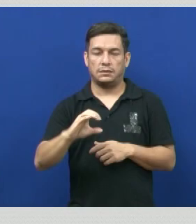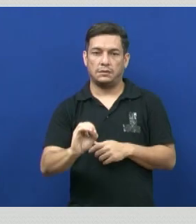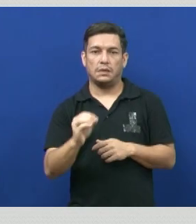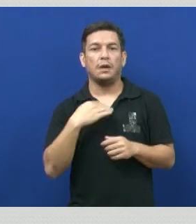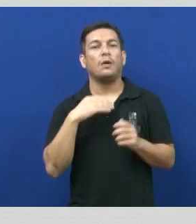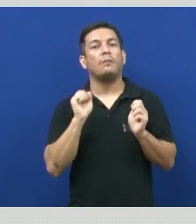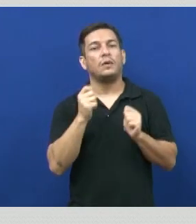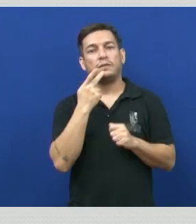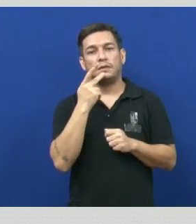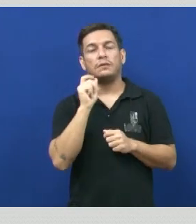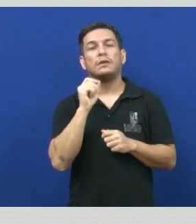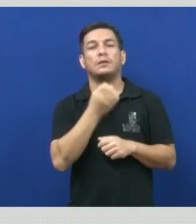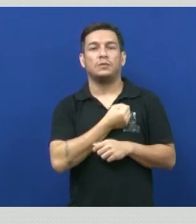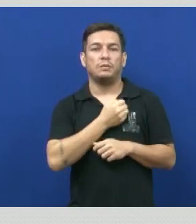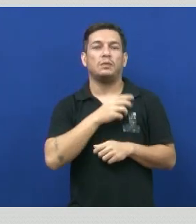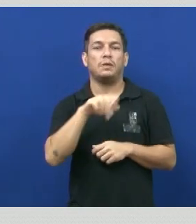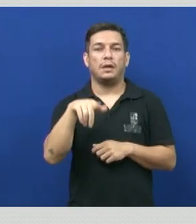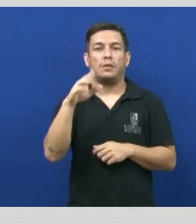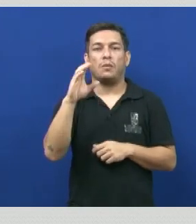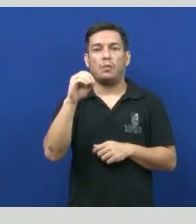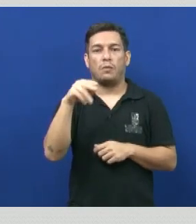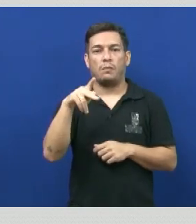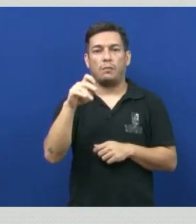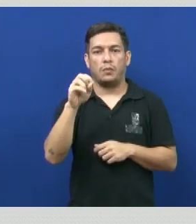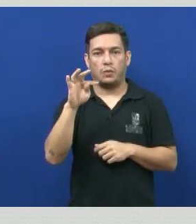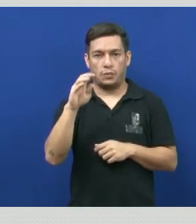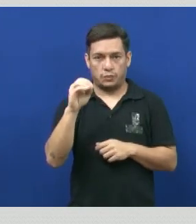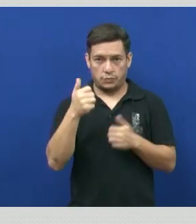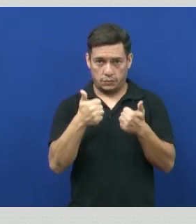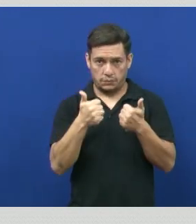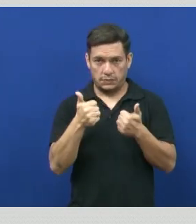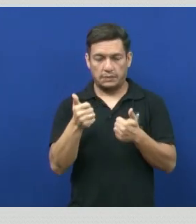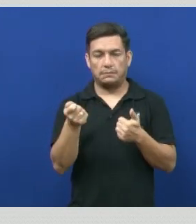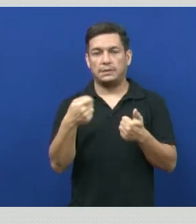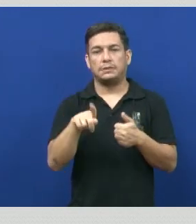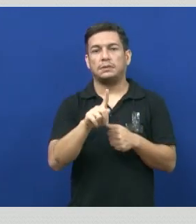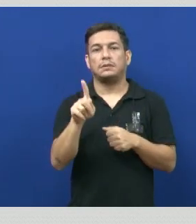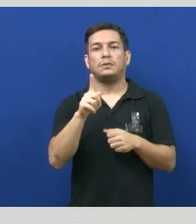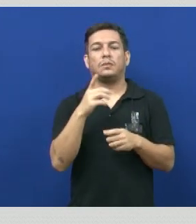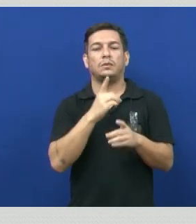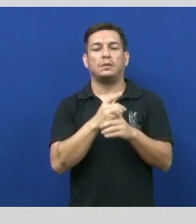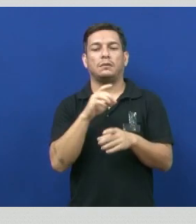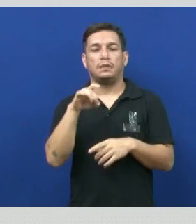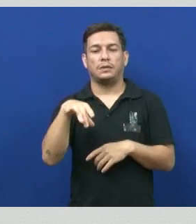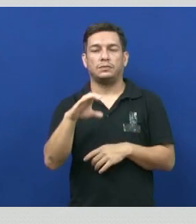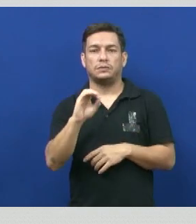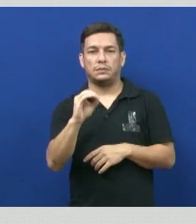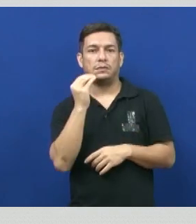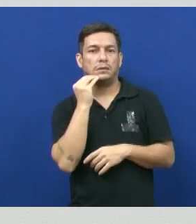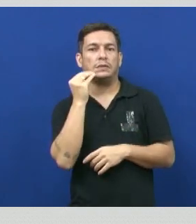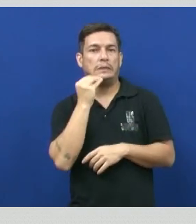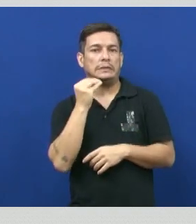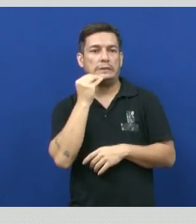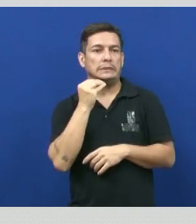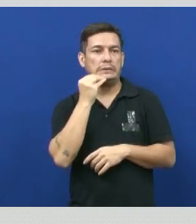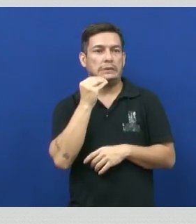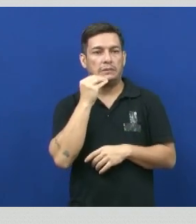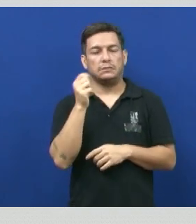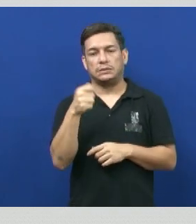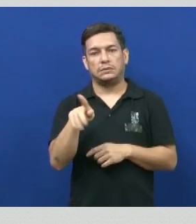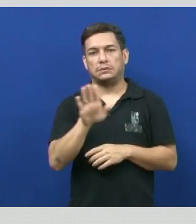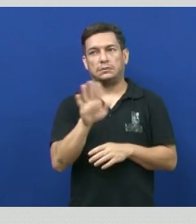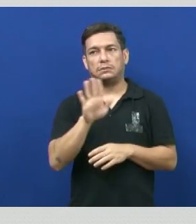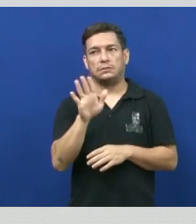posso concluir que esse número é composto. Tá bom, pessoal? Não é necessário, encontrei um resto zero, tento outro, não é